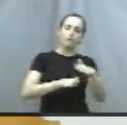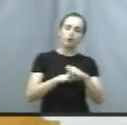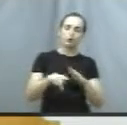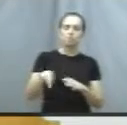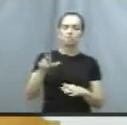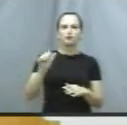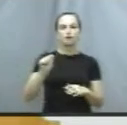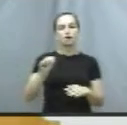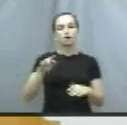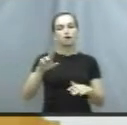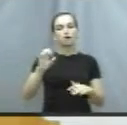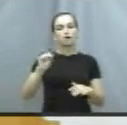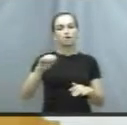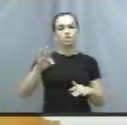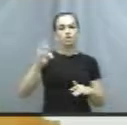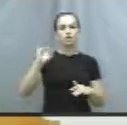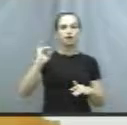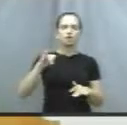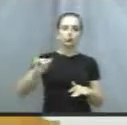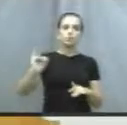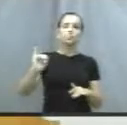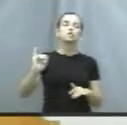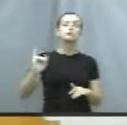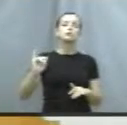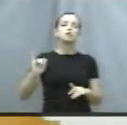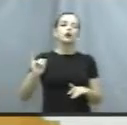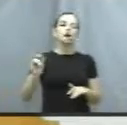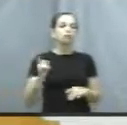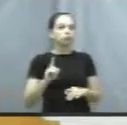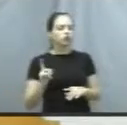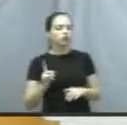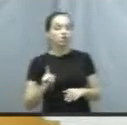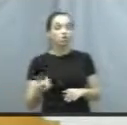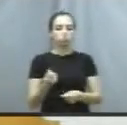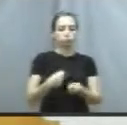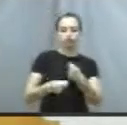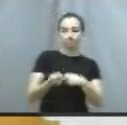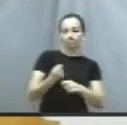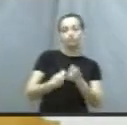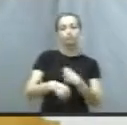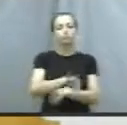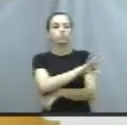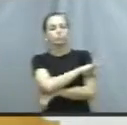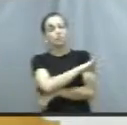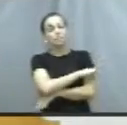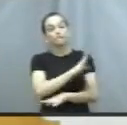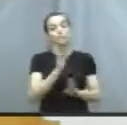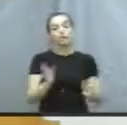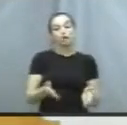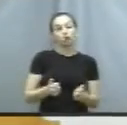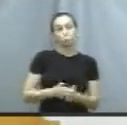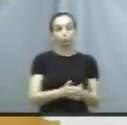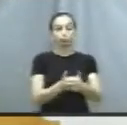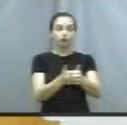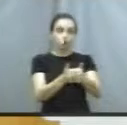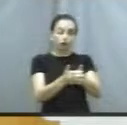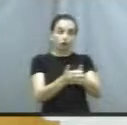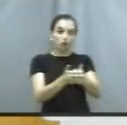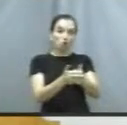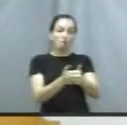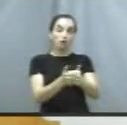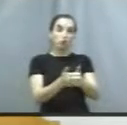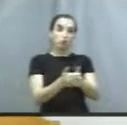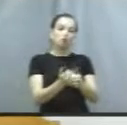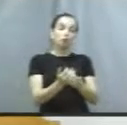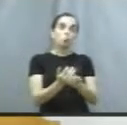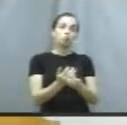uma responsabilidade exclusivamente da CTA, que é administrada pela prefeitura, e agora a gente vai acompanhar o desdobramento